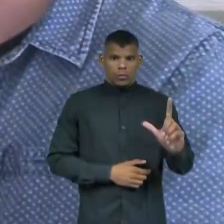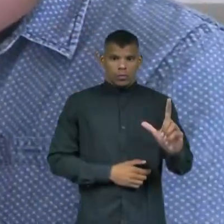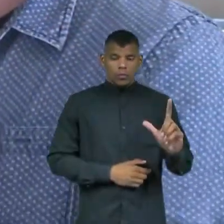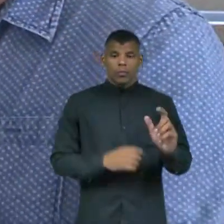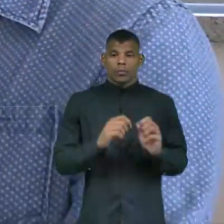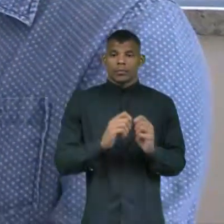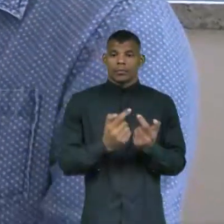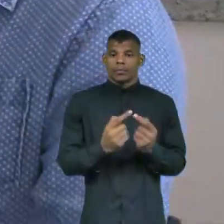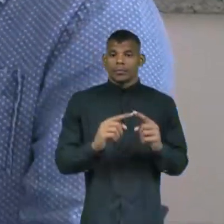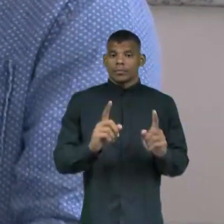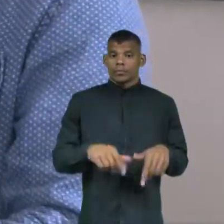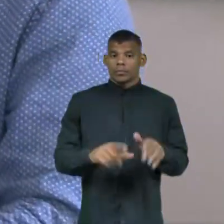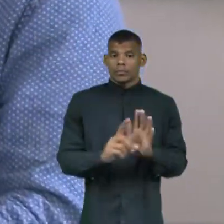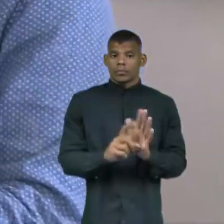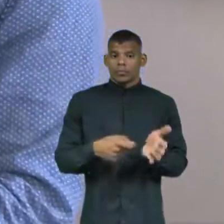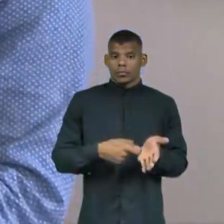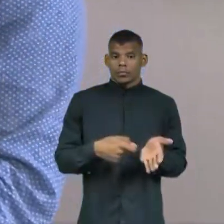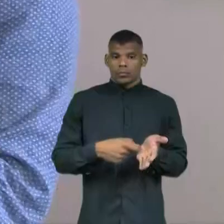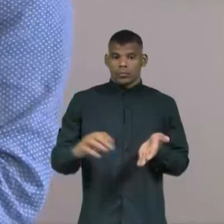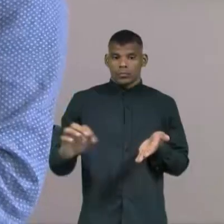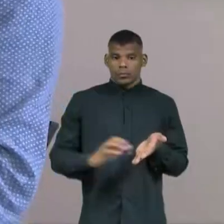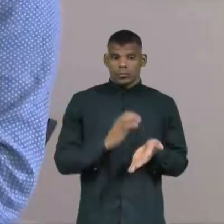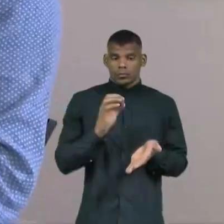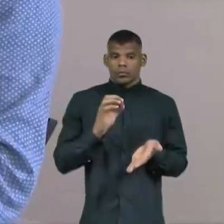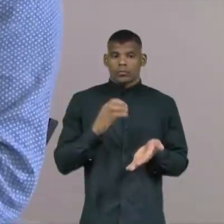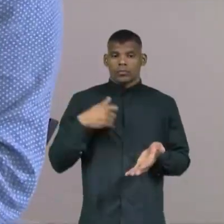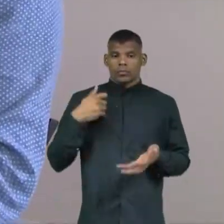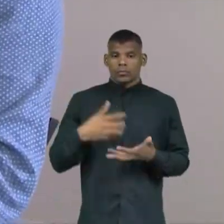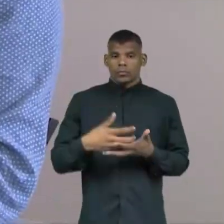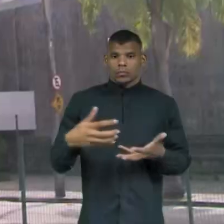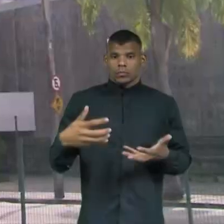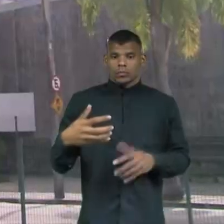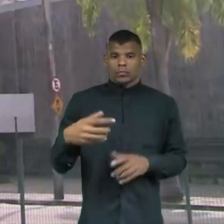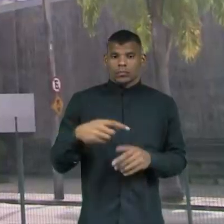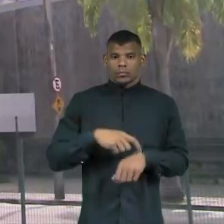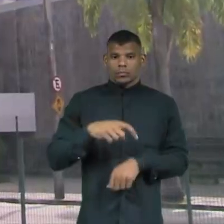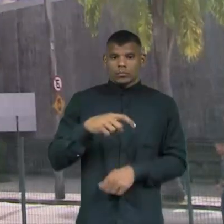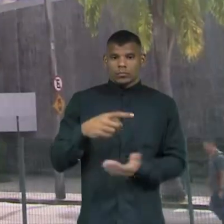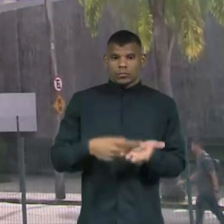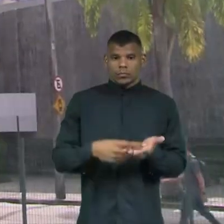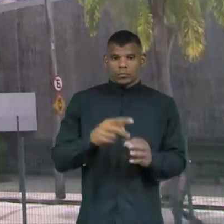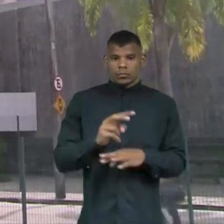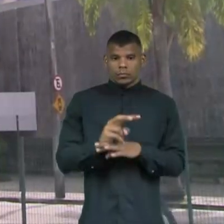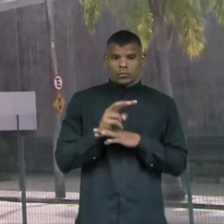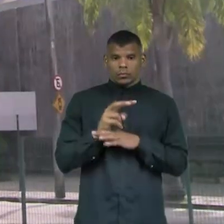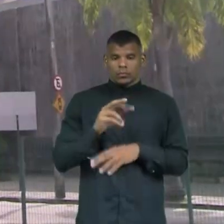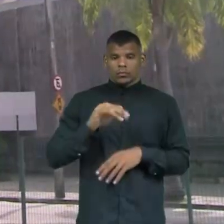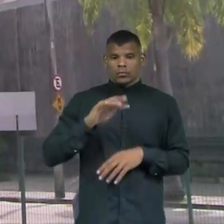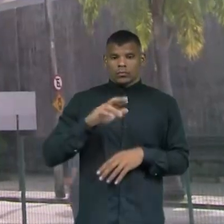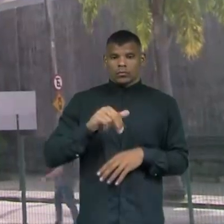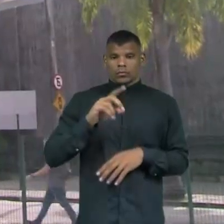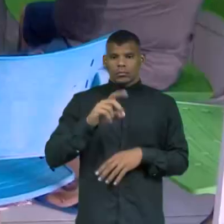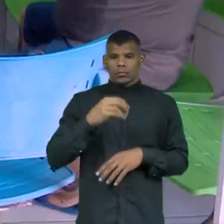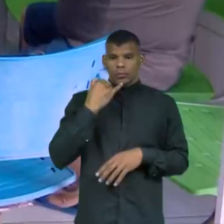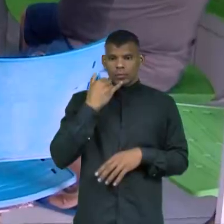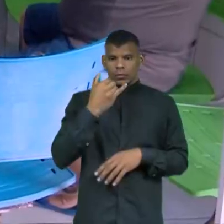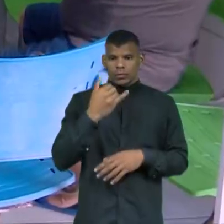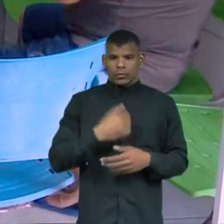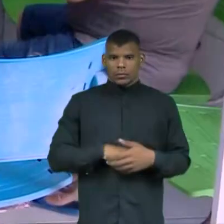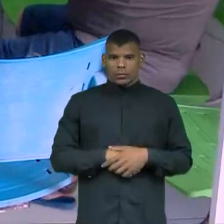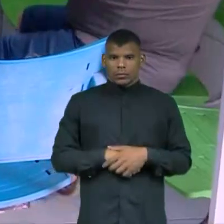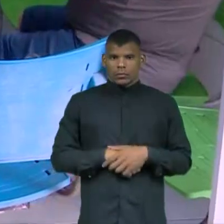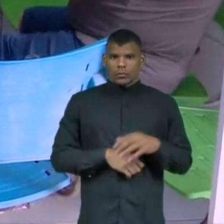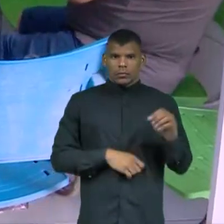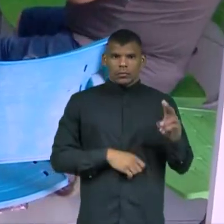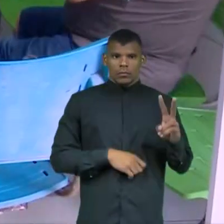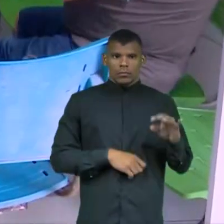lei que obriga a assinatura física de idosos em contratos de empréstimo firmados por telefone. Ouvidoria Parlamentar